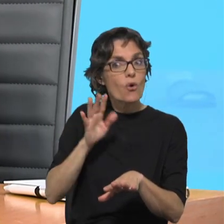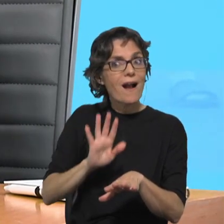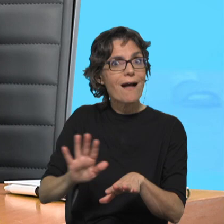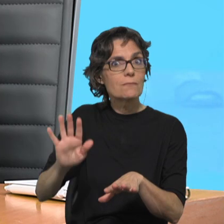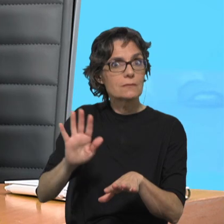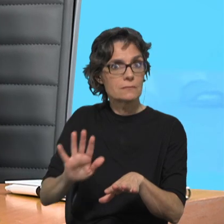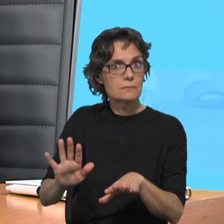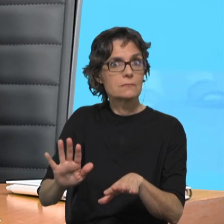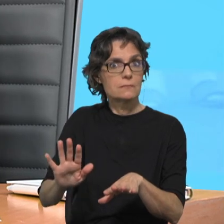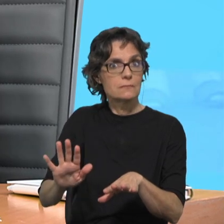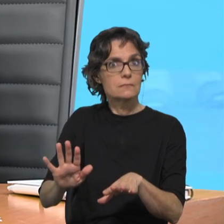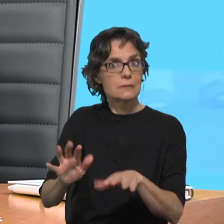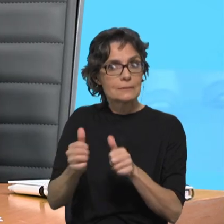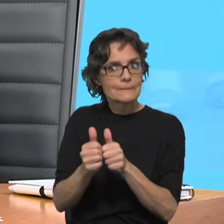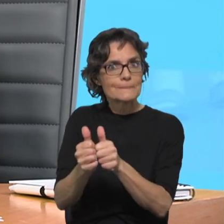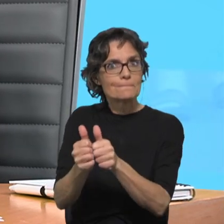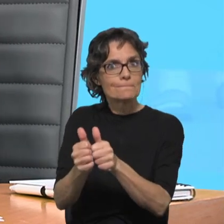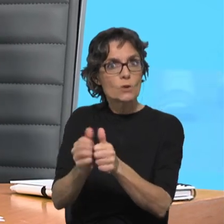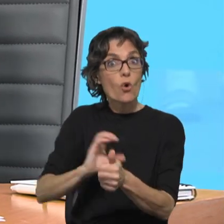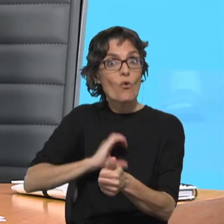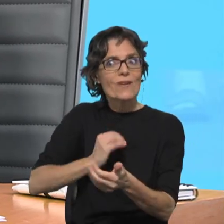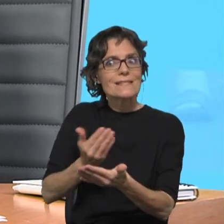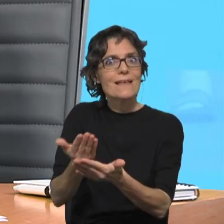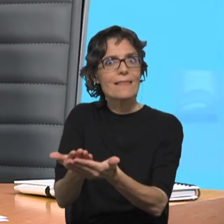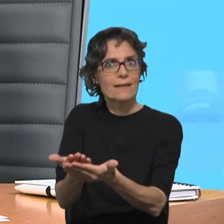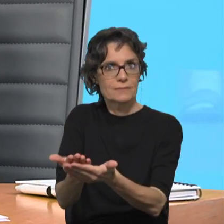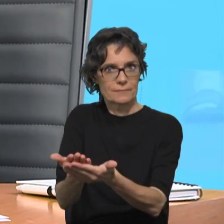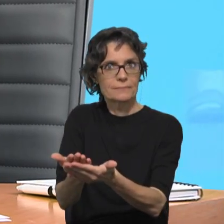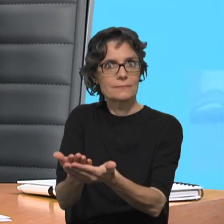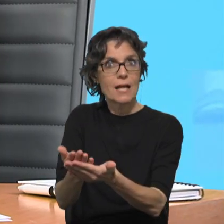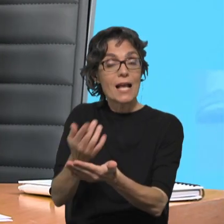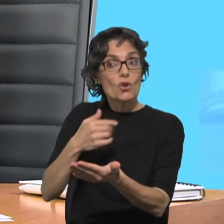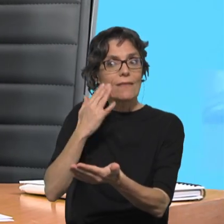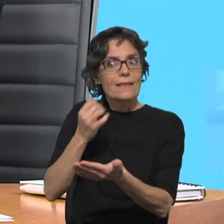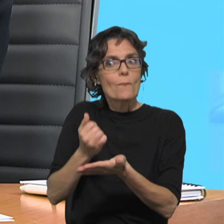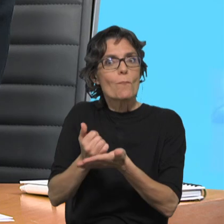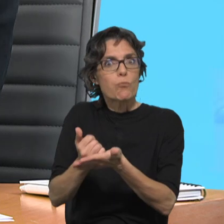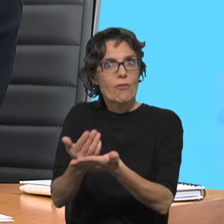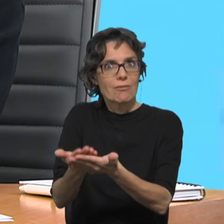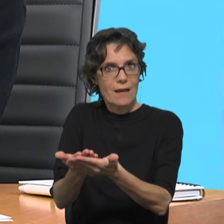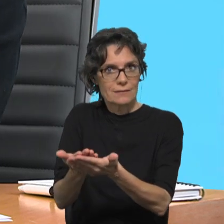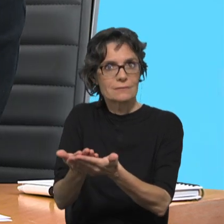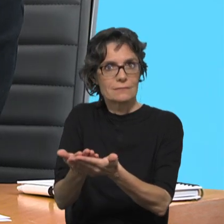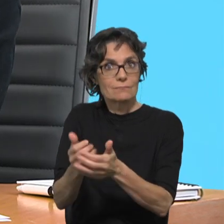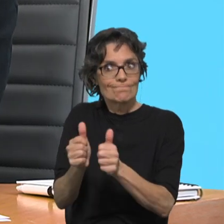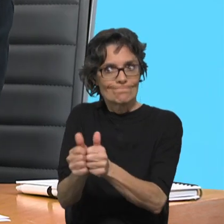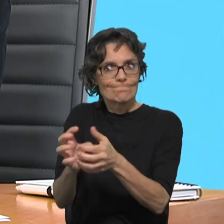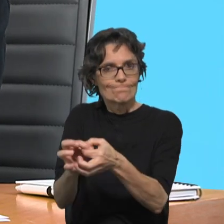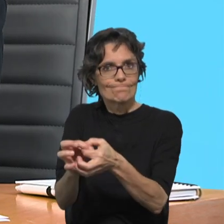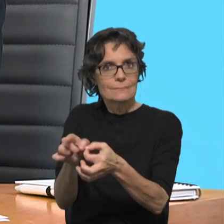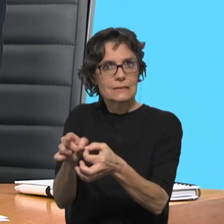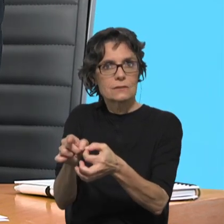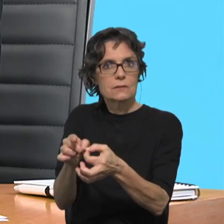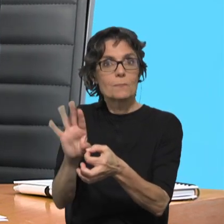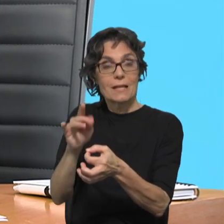criança, dizer que ela pode confiar, que a vamos tentar ajudar naquilo que pudermos, mas também temos